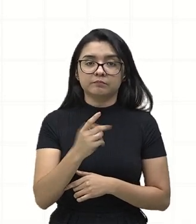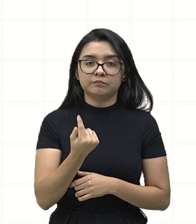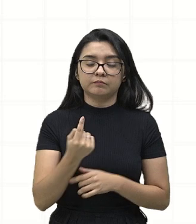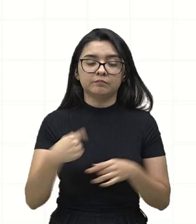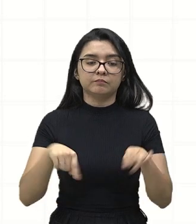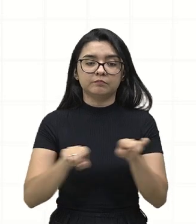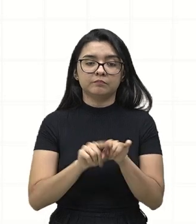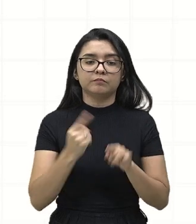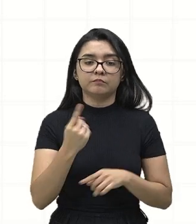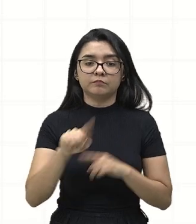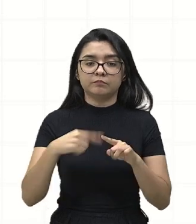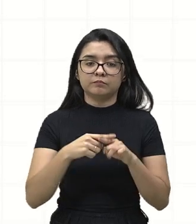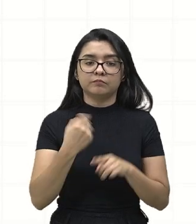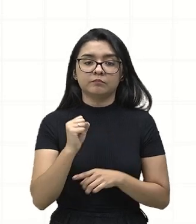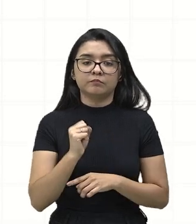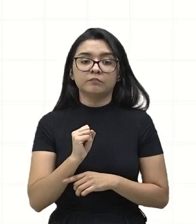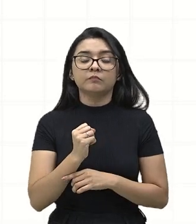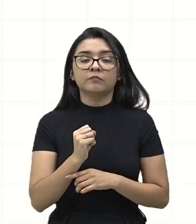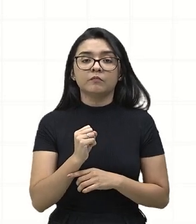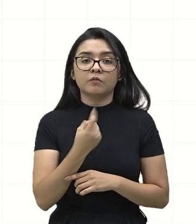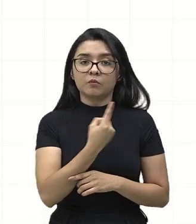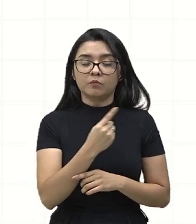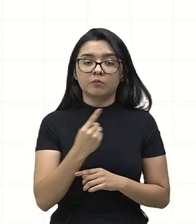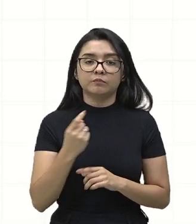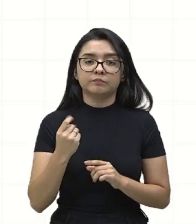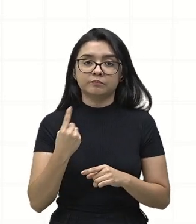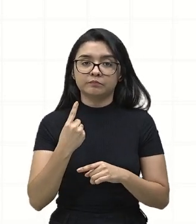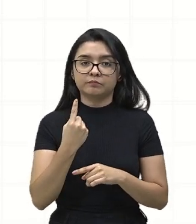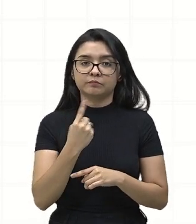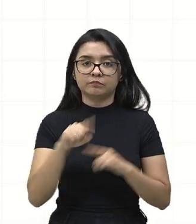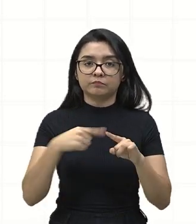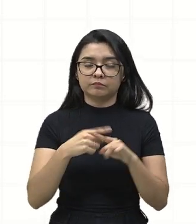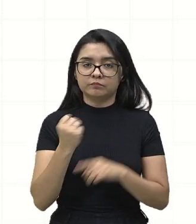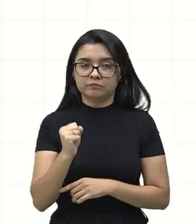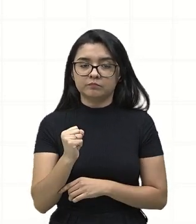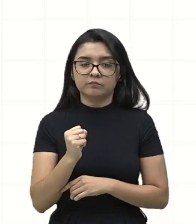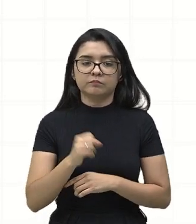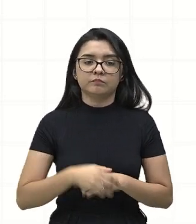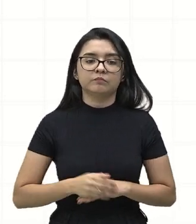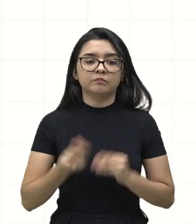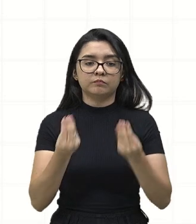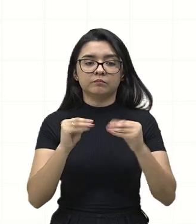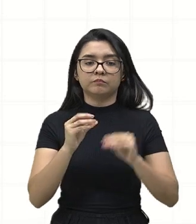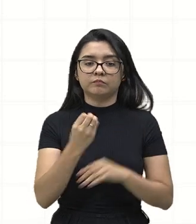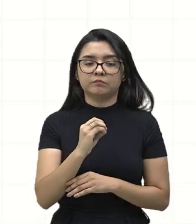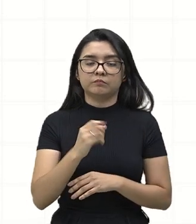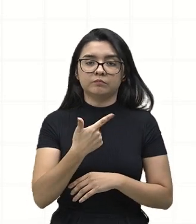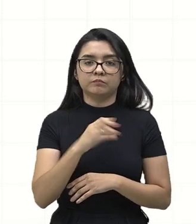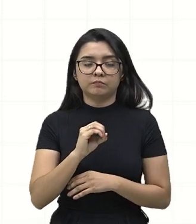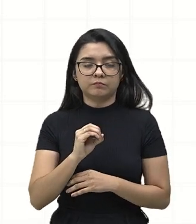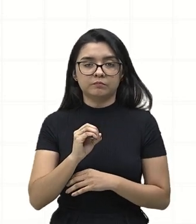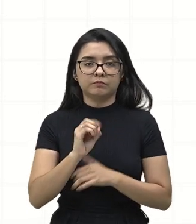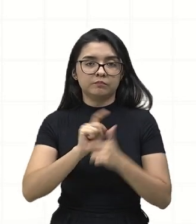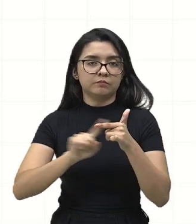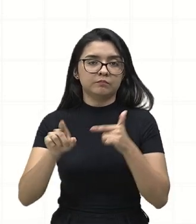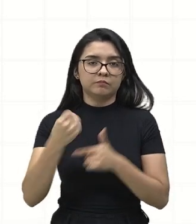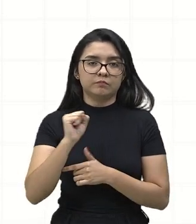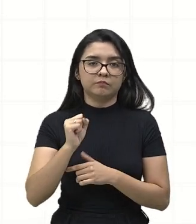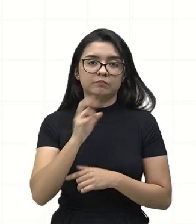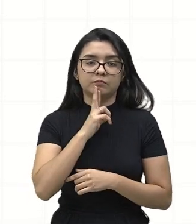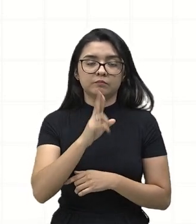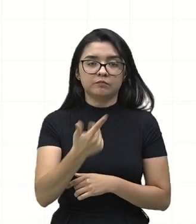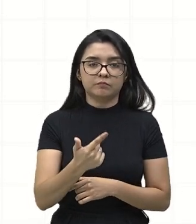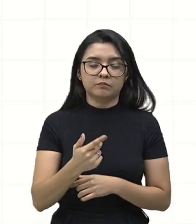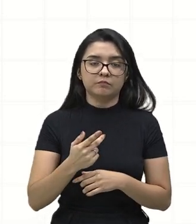8, 8. Para 10 faltam 2. Agora descemos o outro zero. 20 dividido por 8 dá